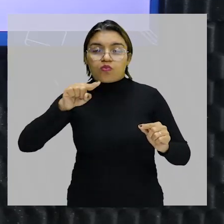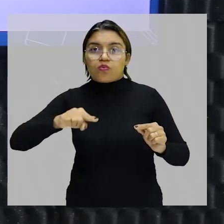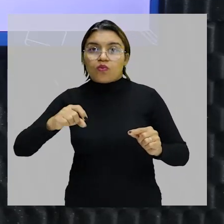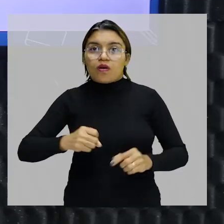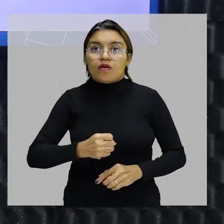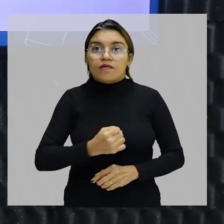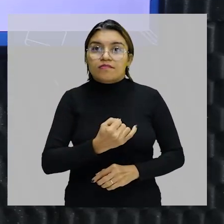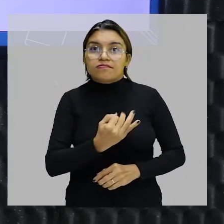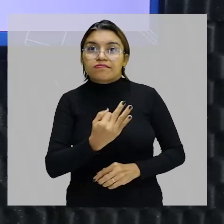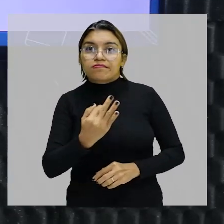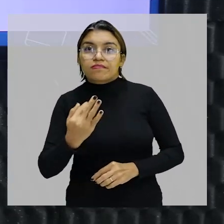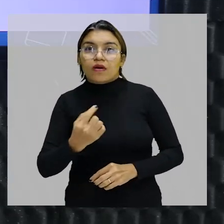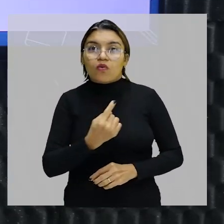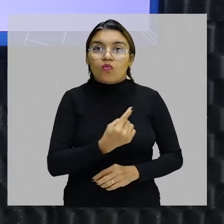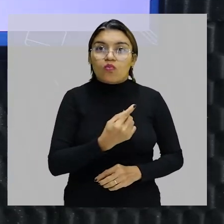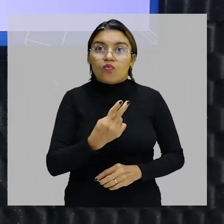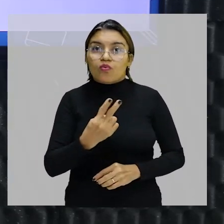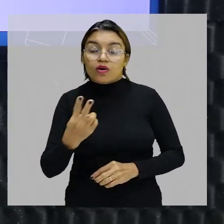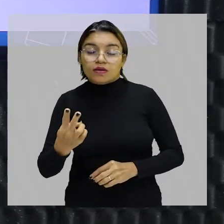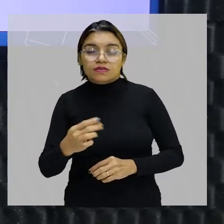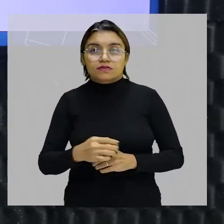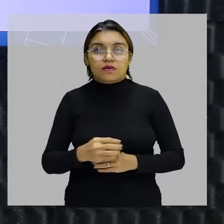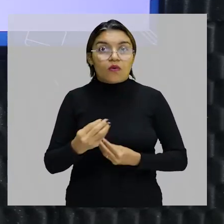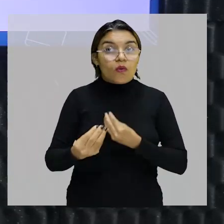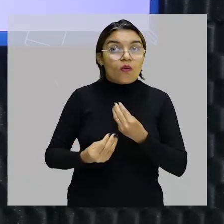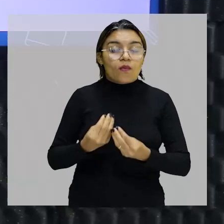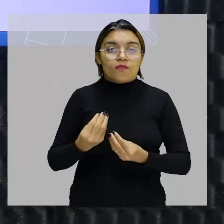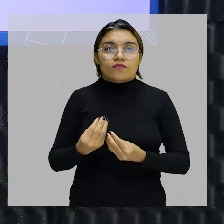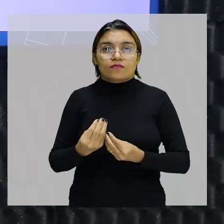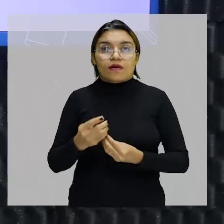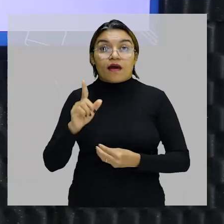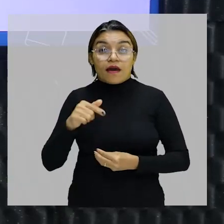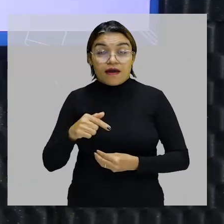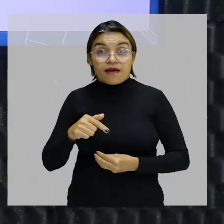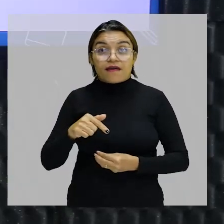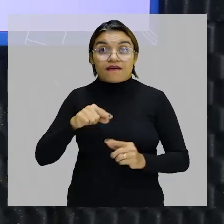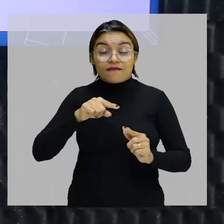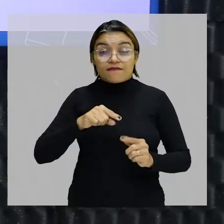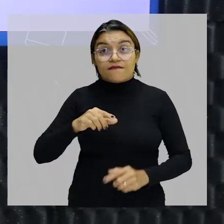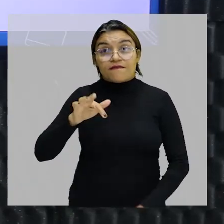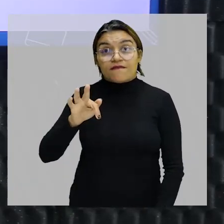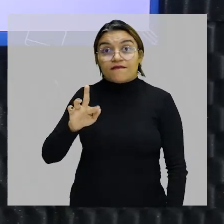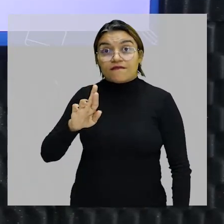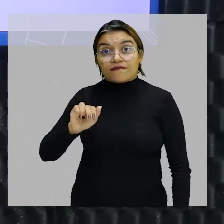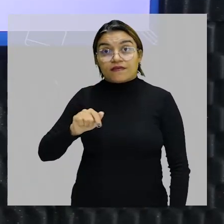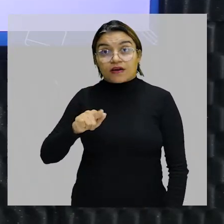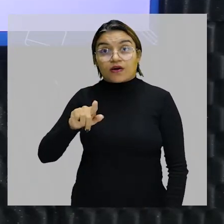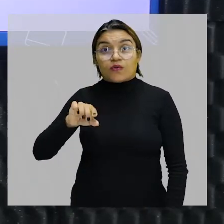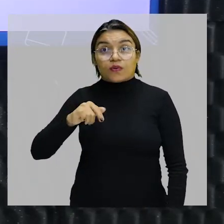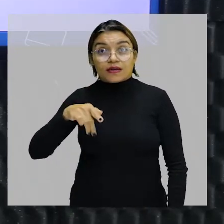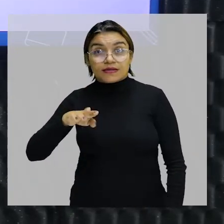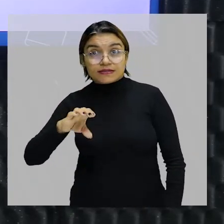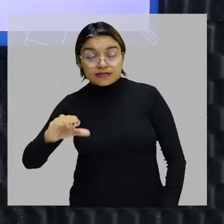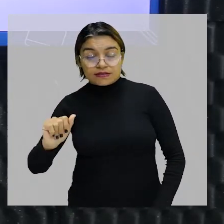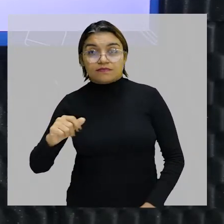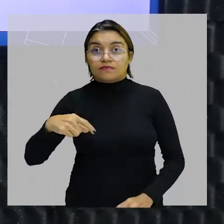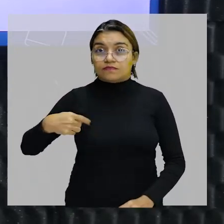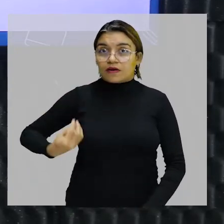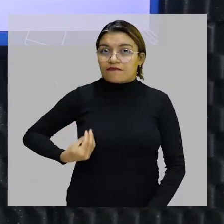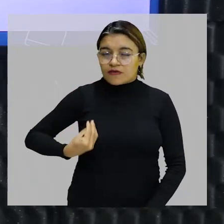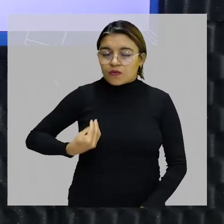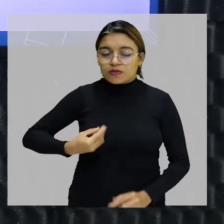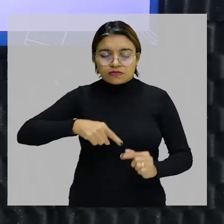então, essa contagem vai ser a nossa frequência de onda. Então, com base, né,